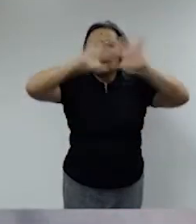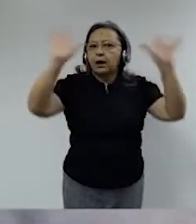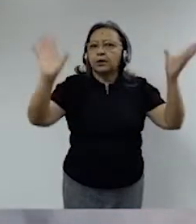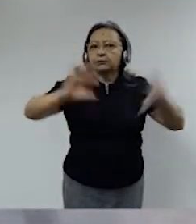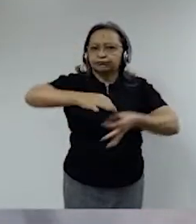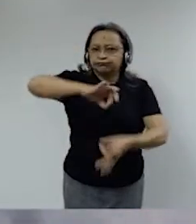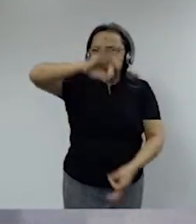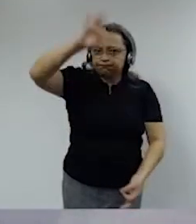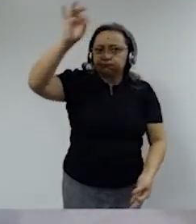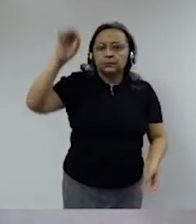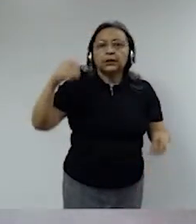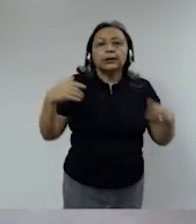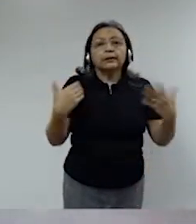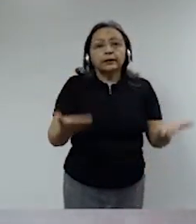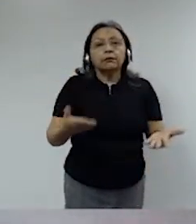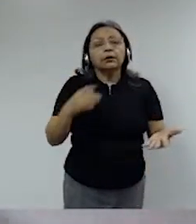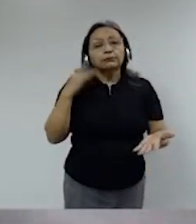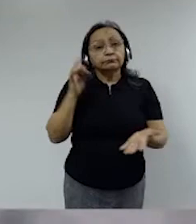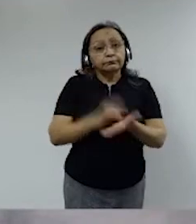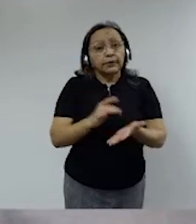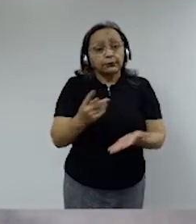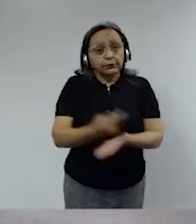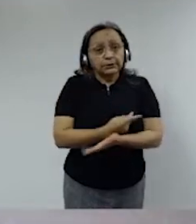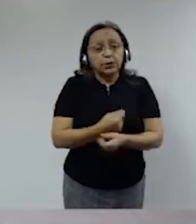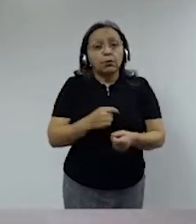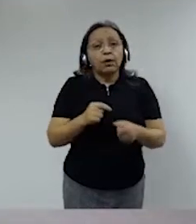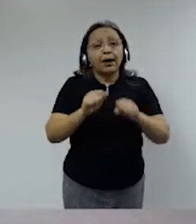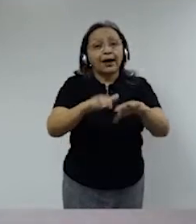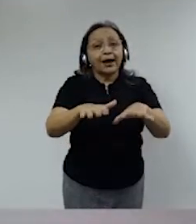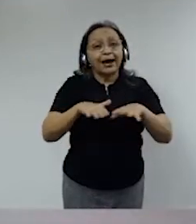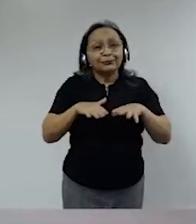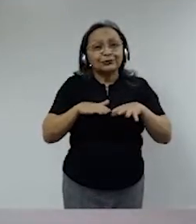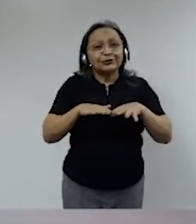Então, isso realmente acontece. Então, a audiência de custódia,